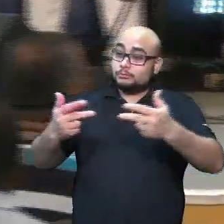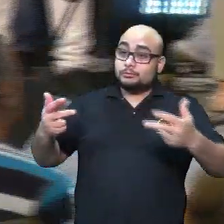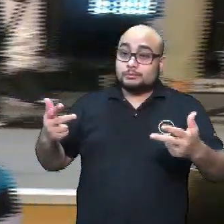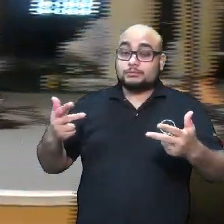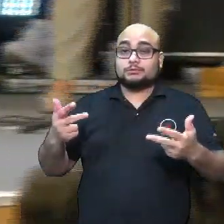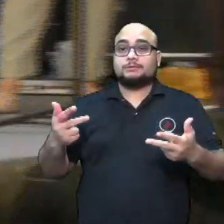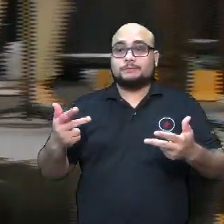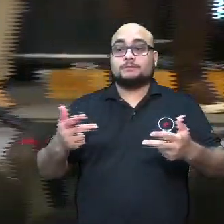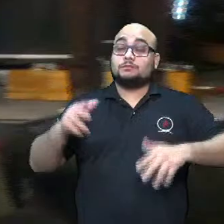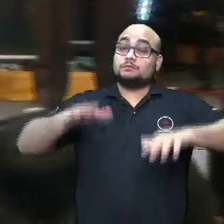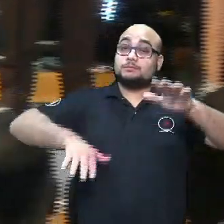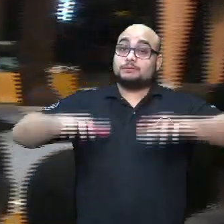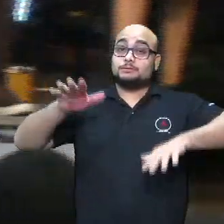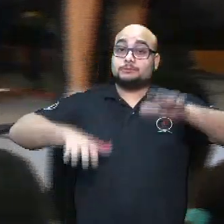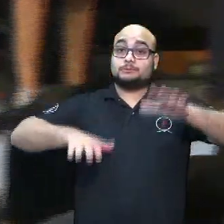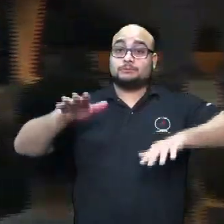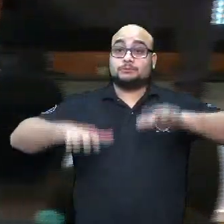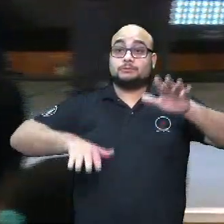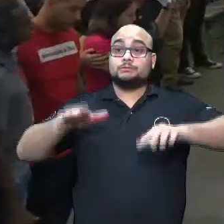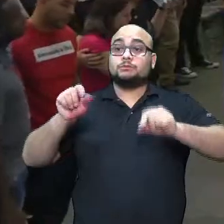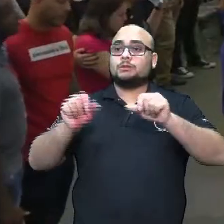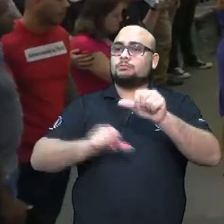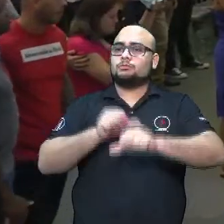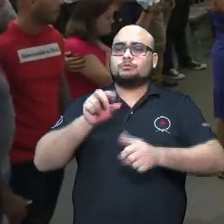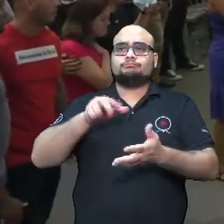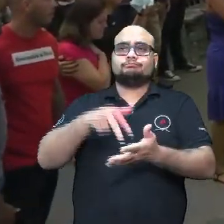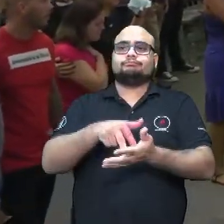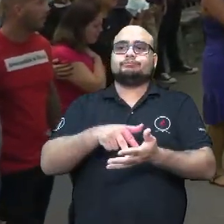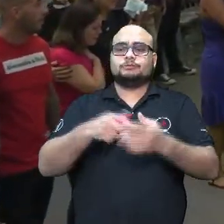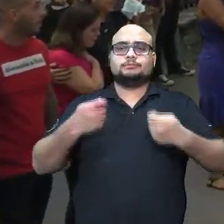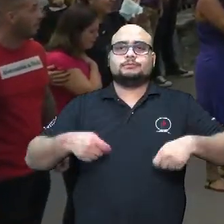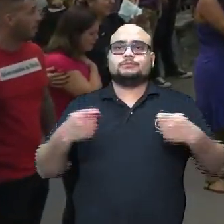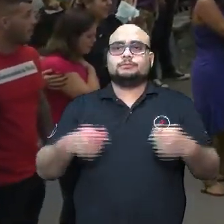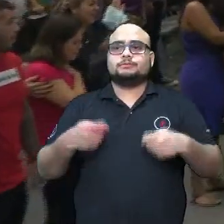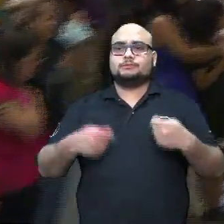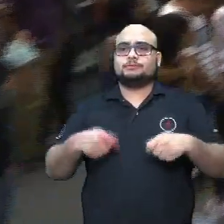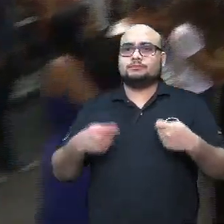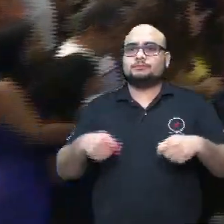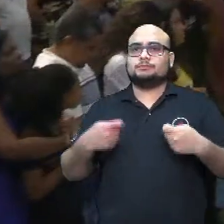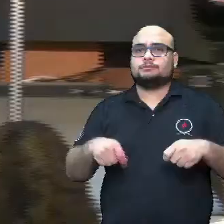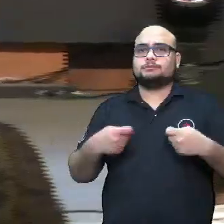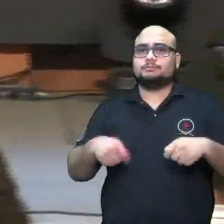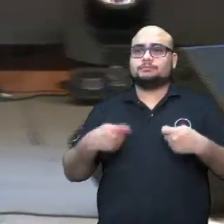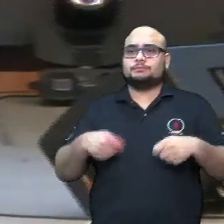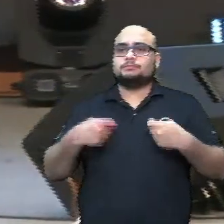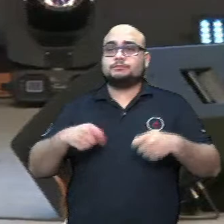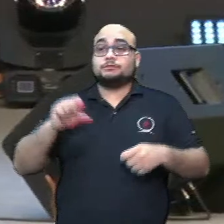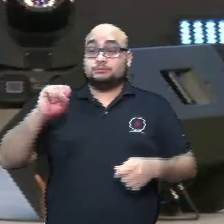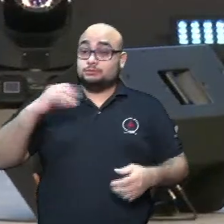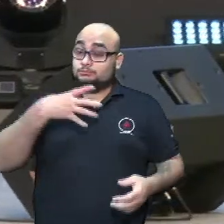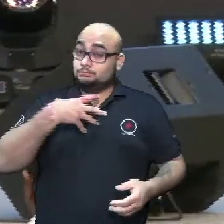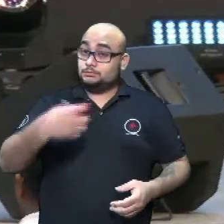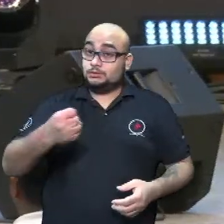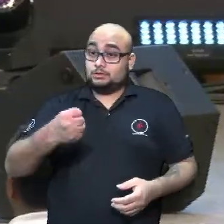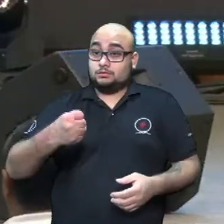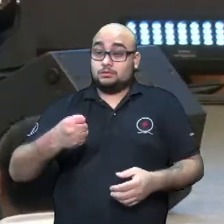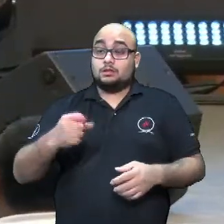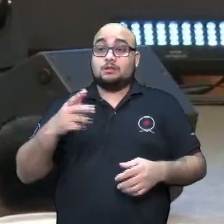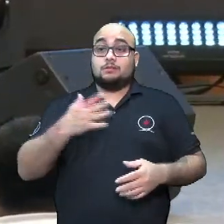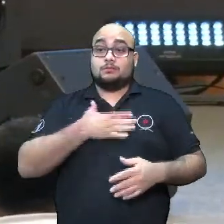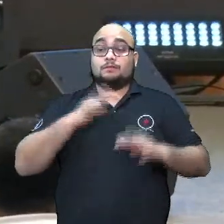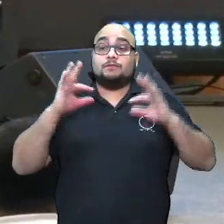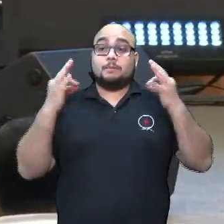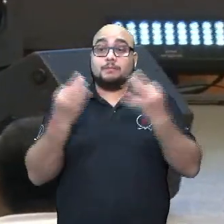você não se posicionar. Escuta isso aqui. Você conhece a minha história? Meu pai se matou. Minha família é espírita. E eu cresci